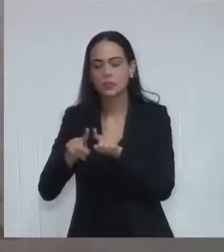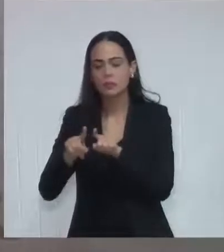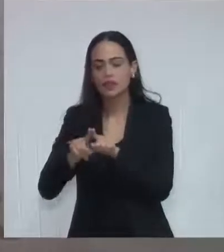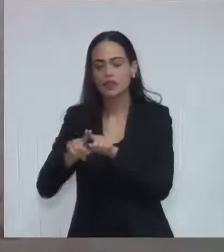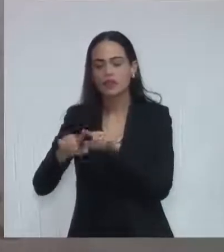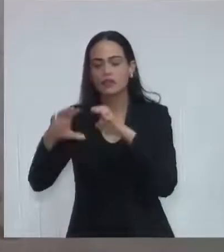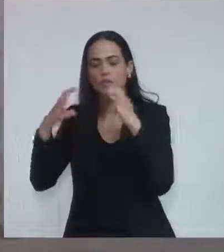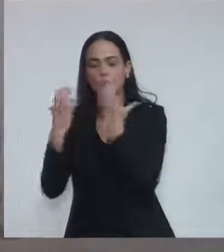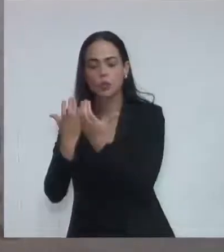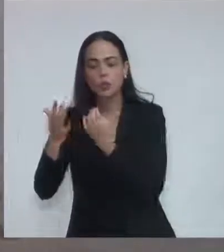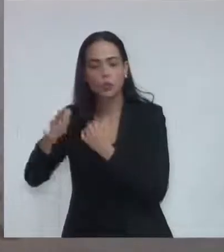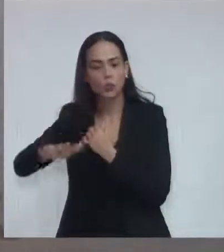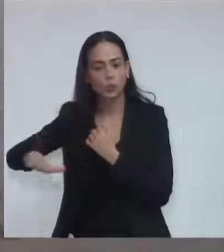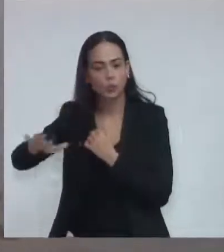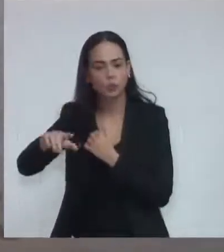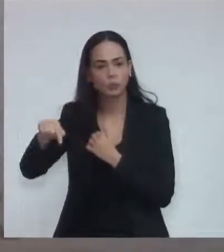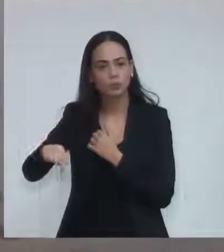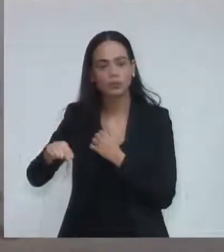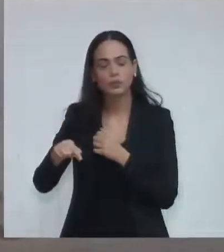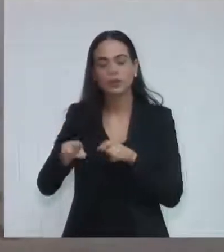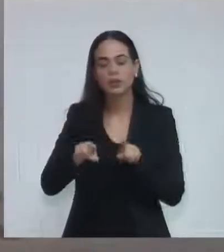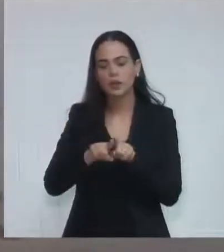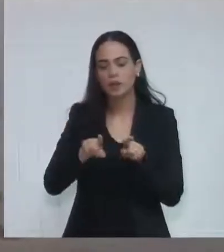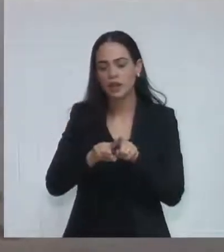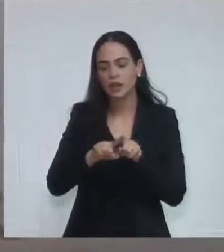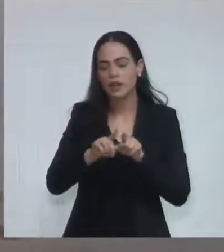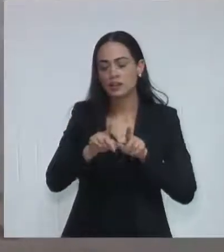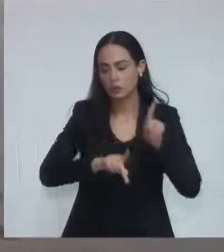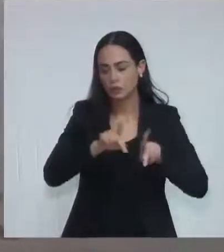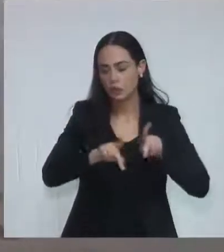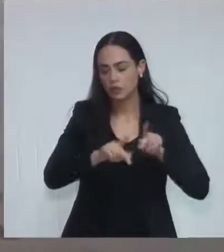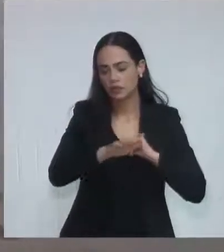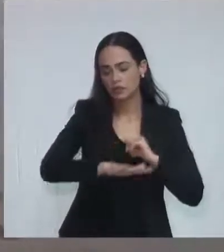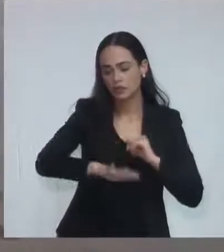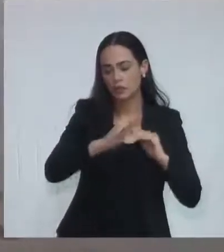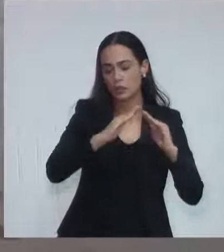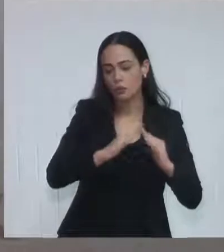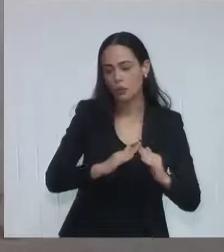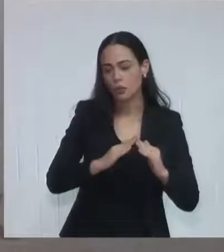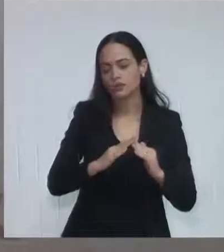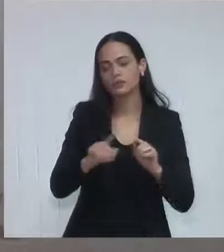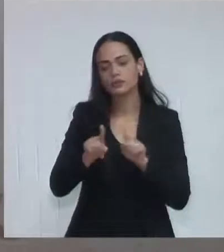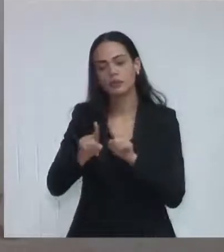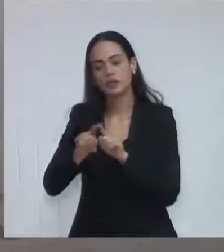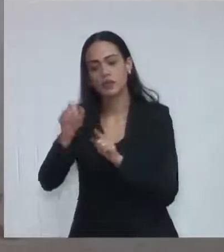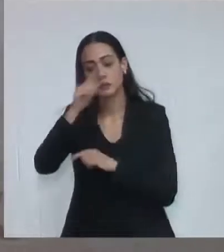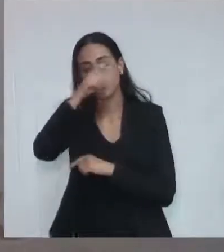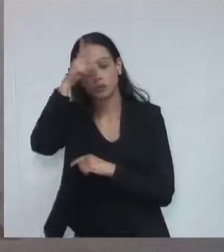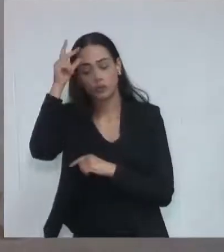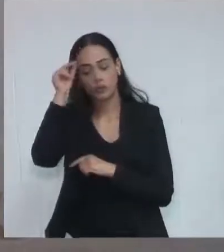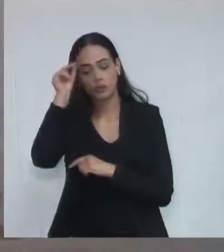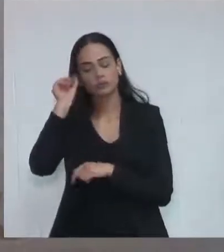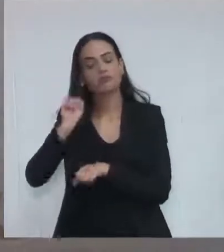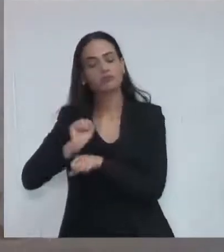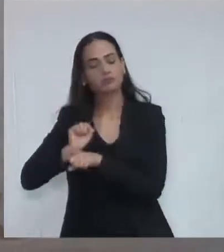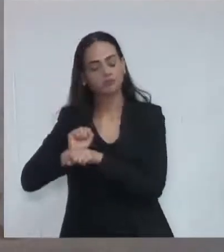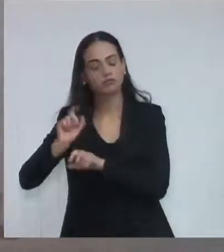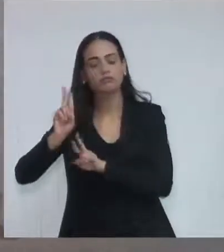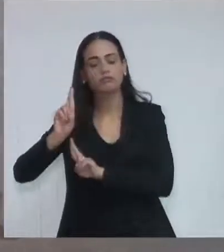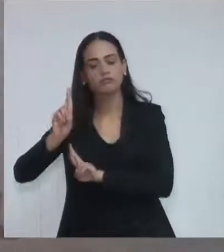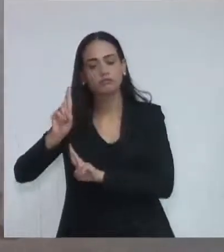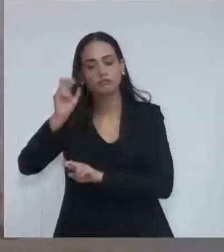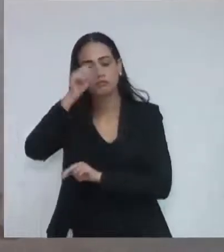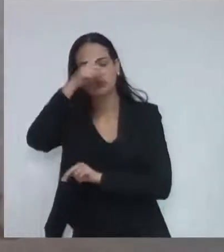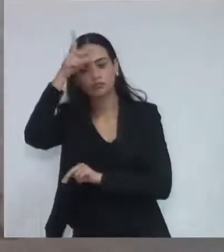os moradores e a prefeitura também. Então, acho que é bastante importante que a gente tenha essas respostas. Esperando, claro, que a prefeitura responda, né? Eu vou